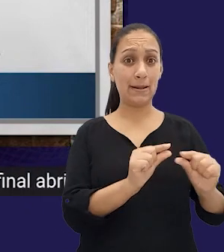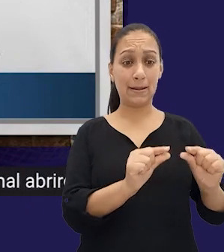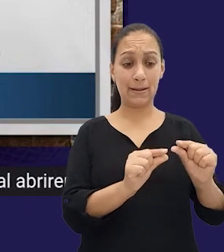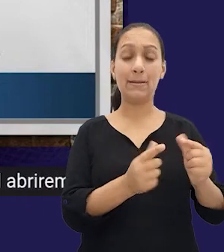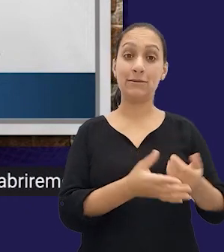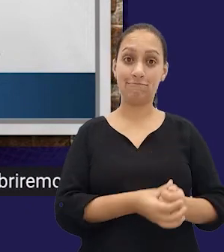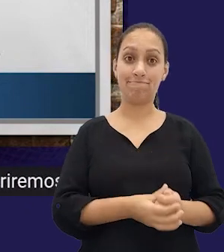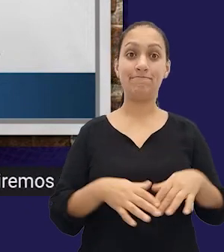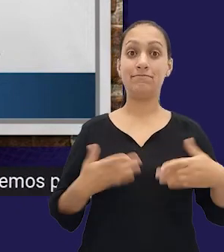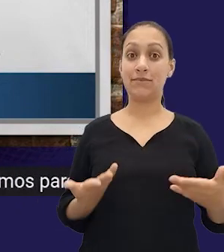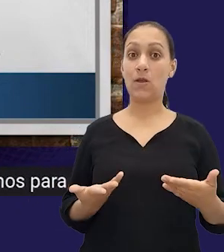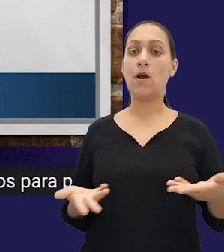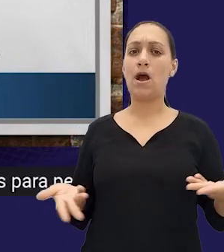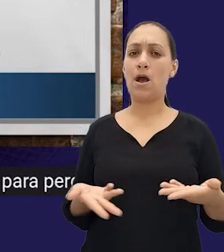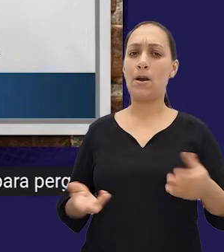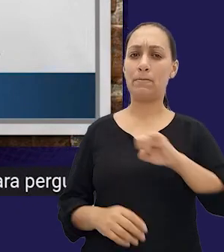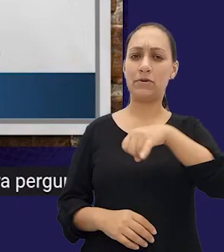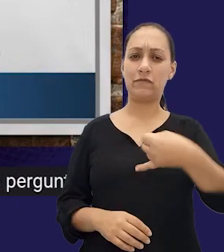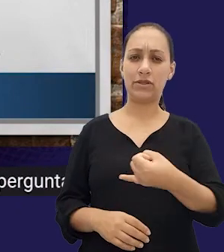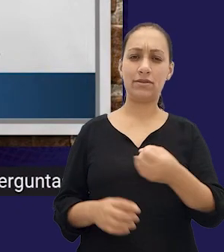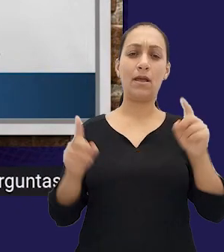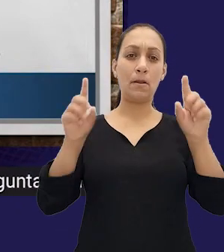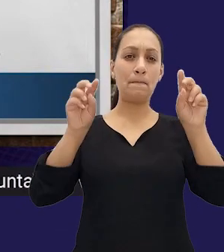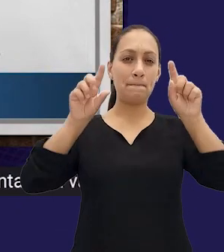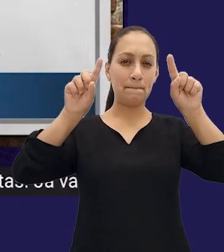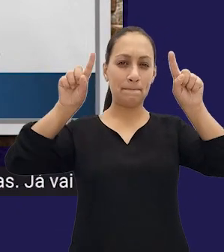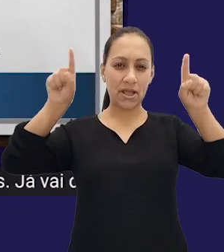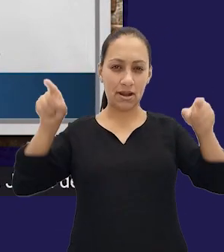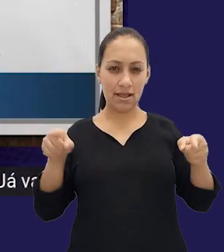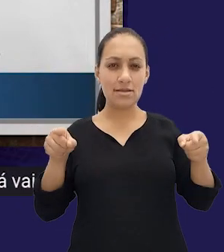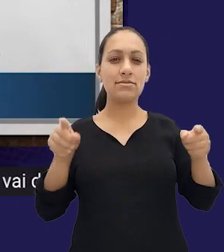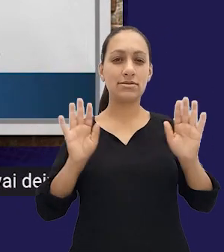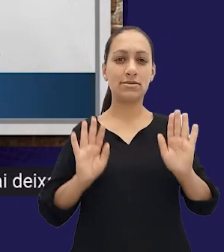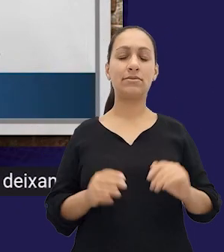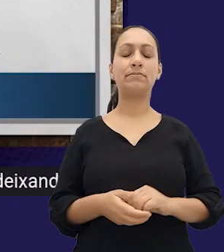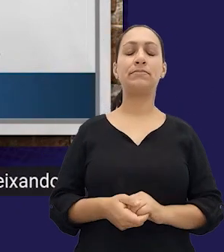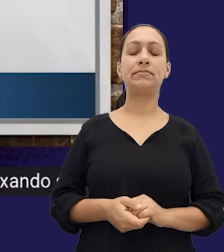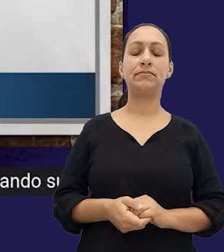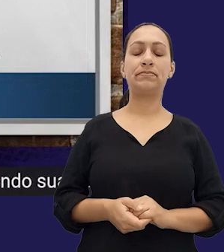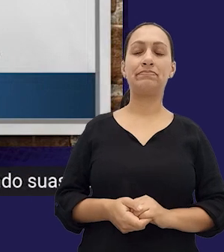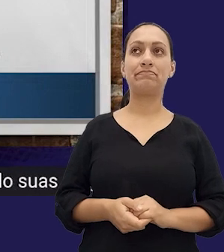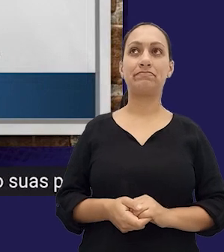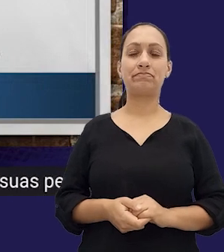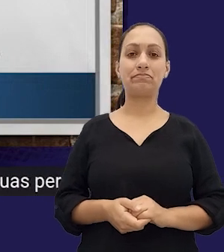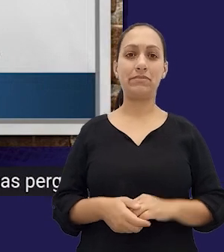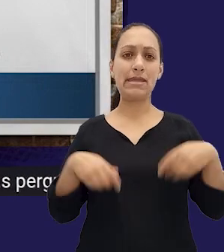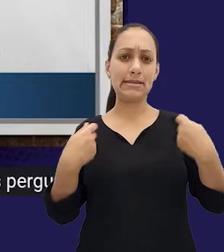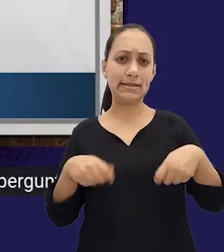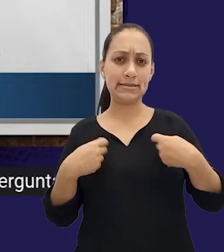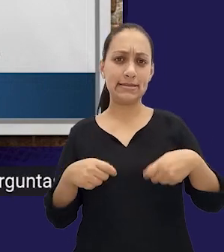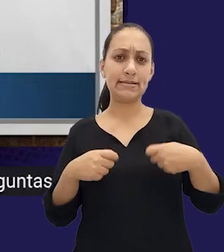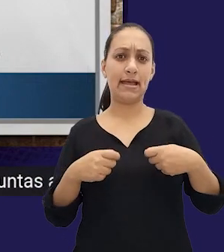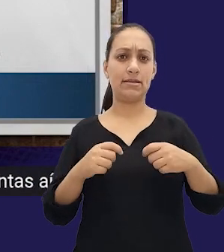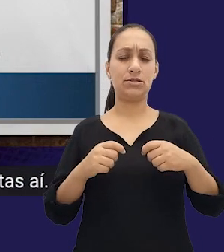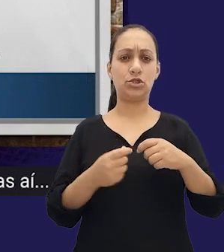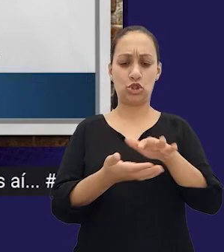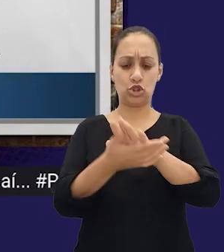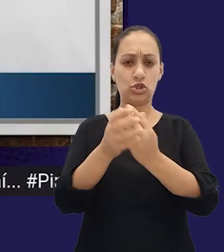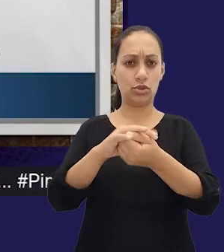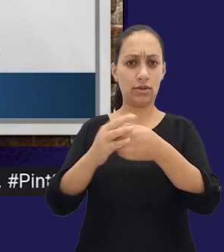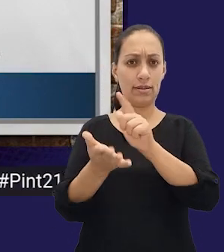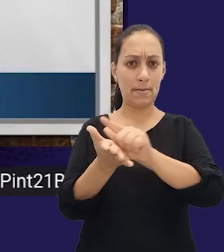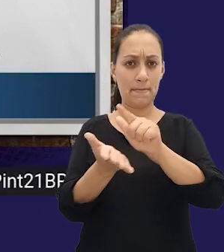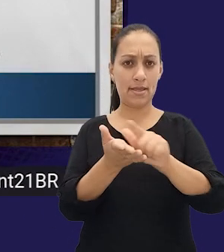aqui até quero aproveitar e fazer um parêntese, gente. A condição, né, de necessidade de higiene das mãos